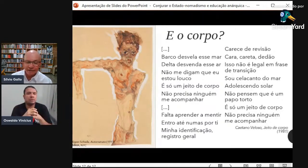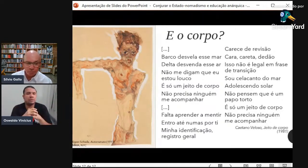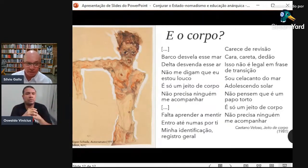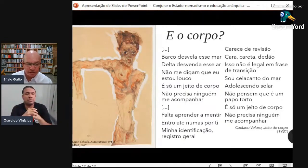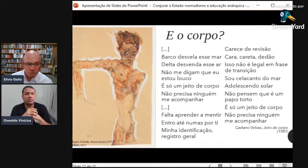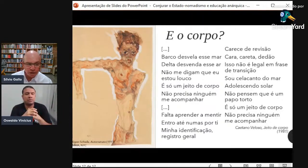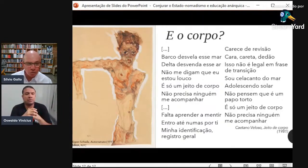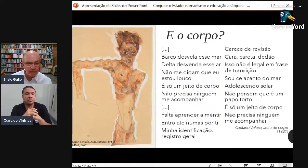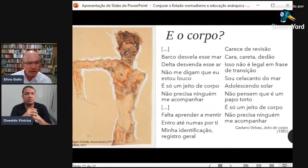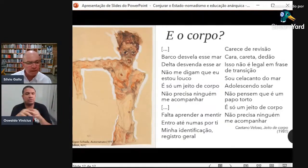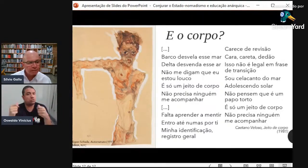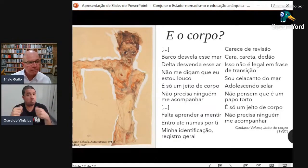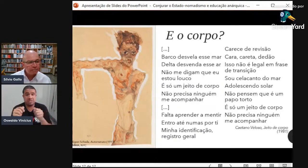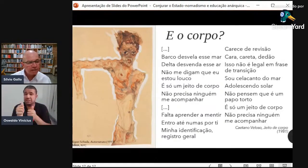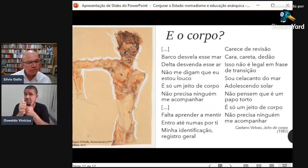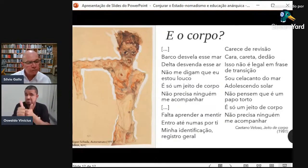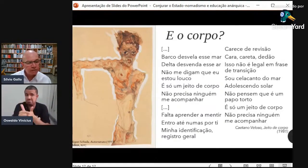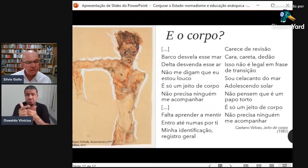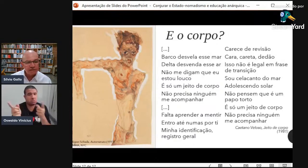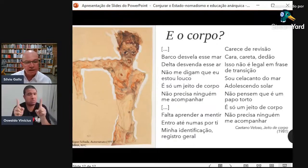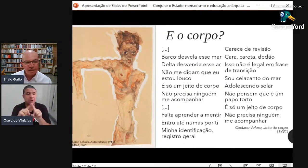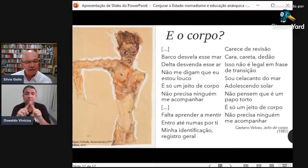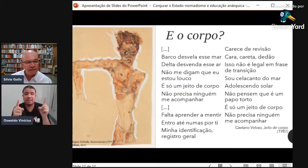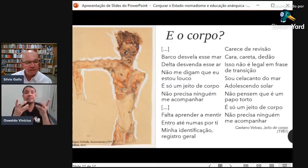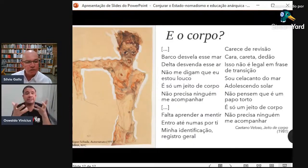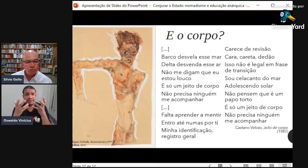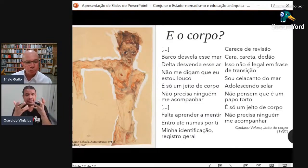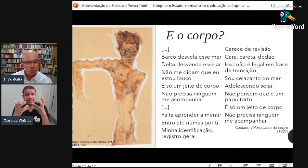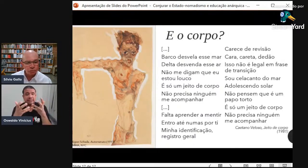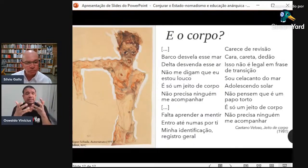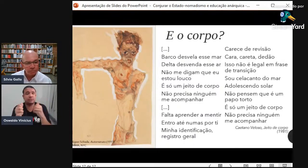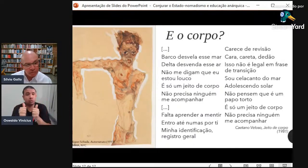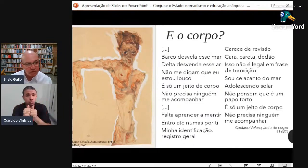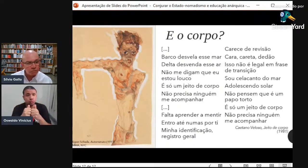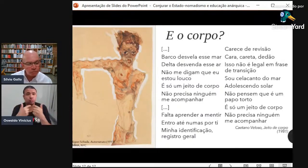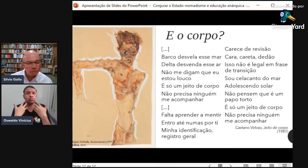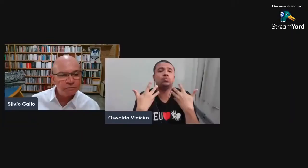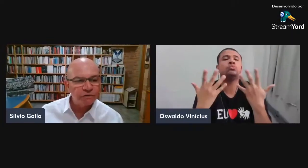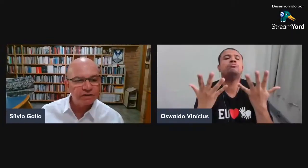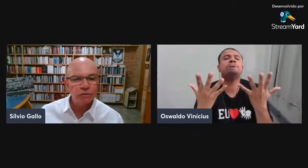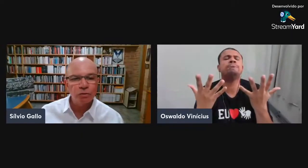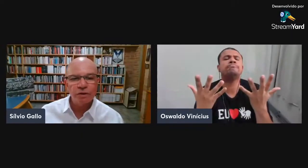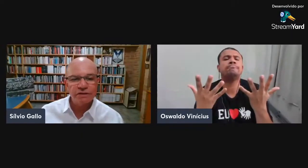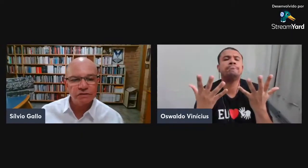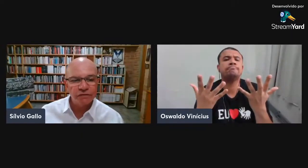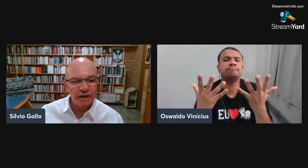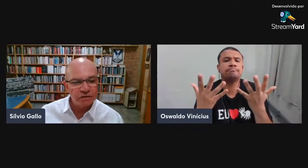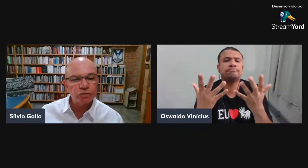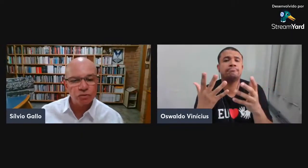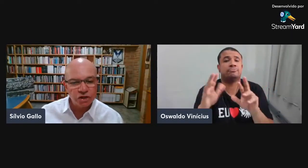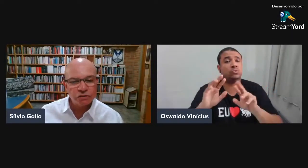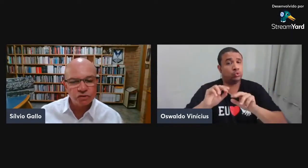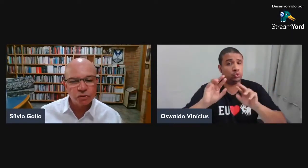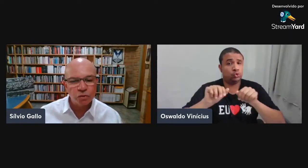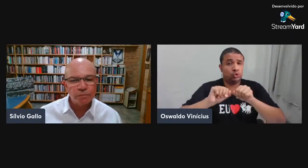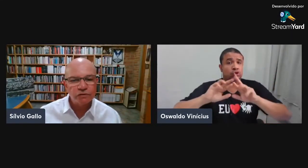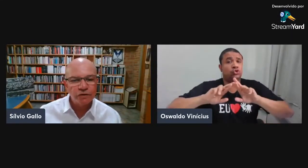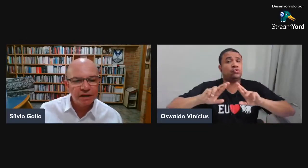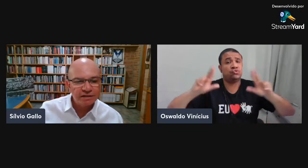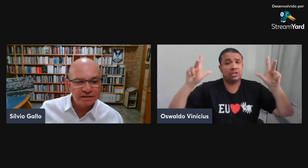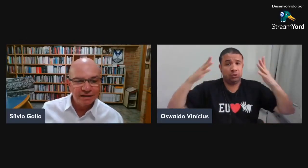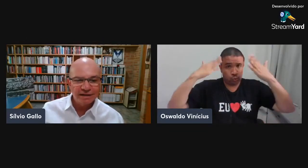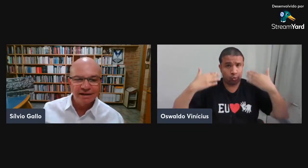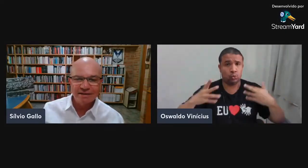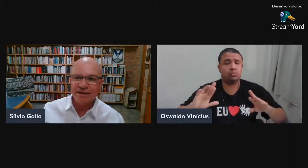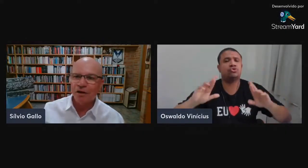não precisam me acompanhar, mas se vocês quiserem estar juntos, mesmo fazendo coisas diferentes, com jeitos de corpo